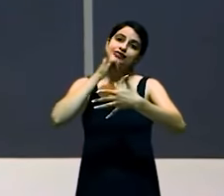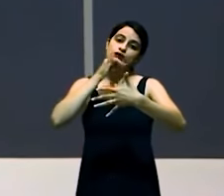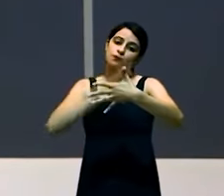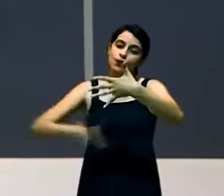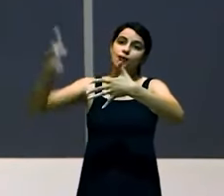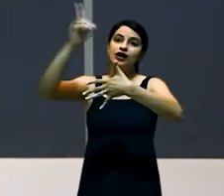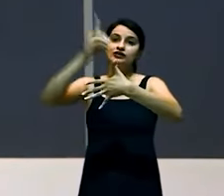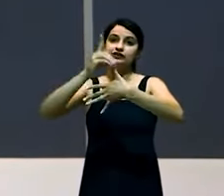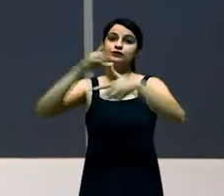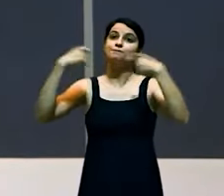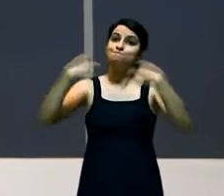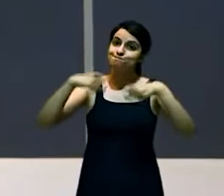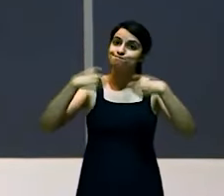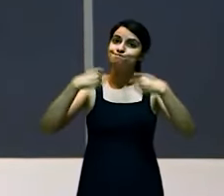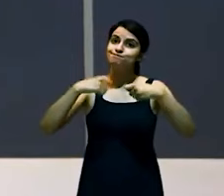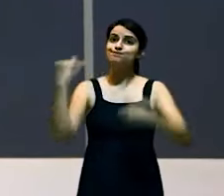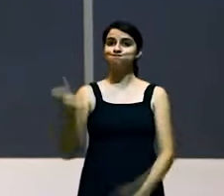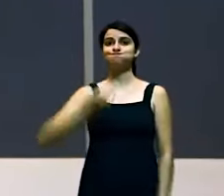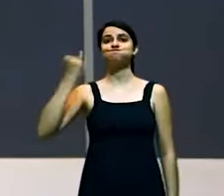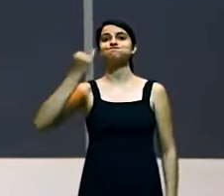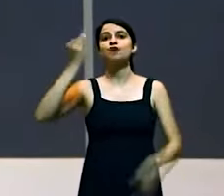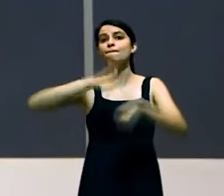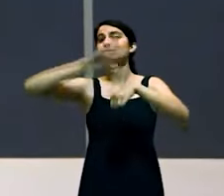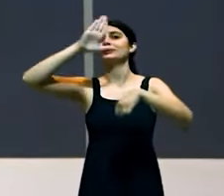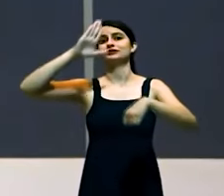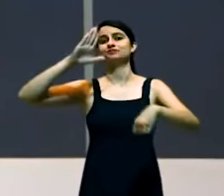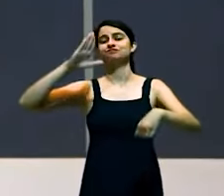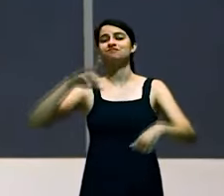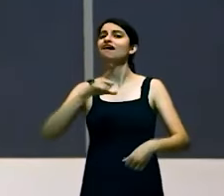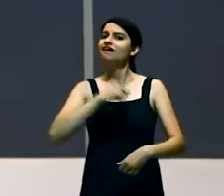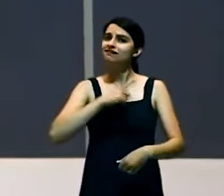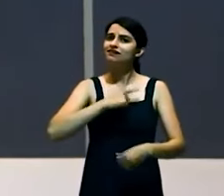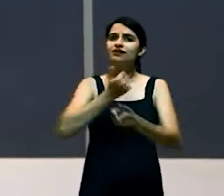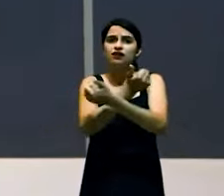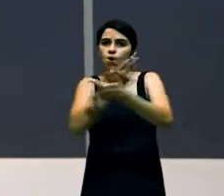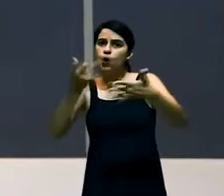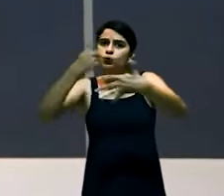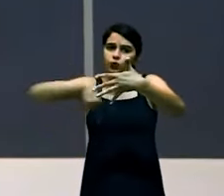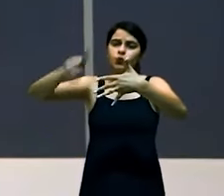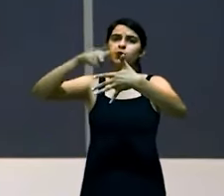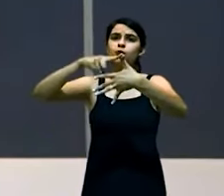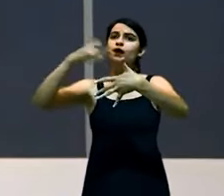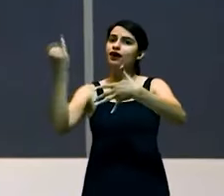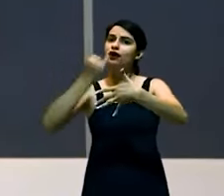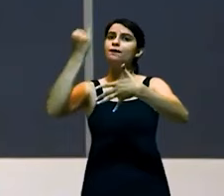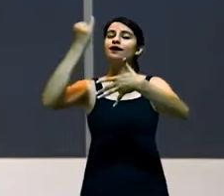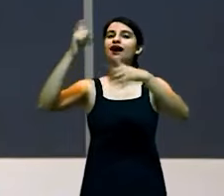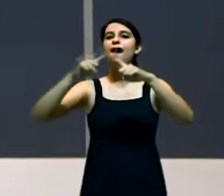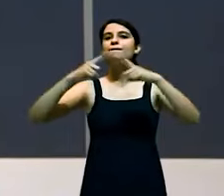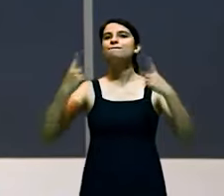Não é. Existem todo tipo de prioridade, mas Deus é deixado nem